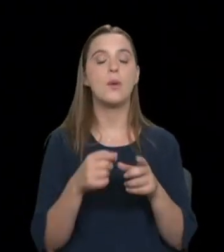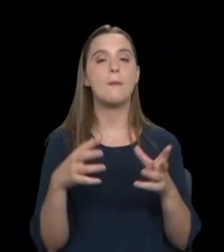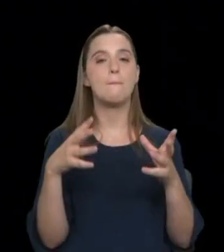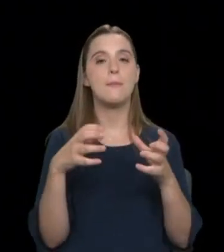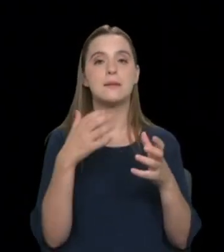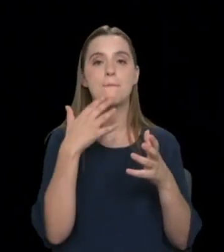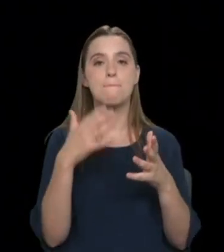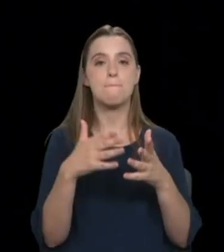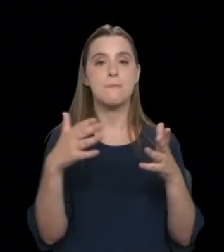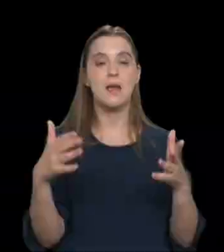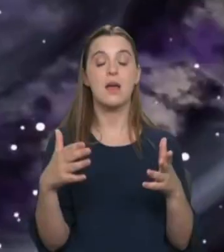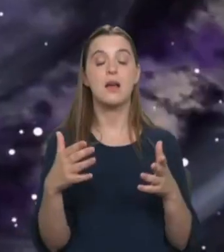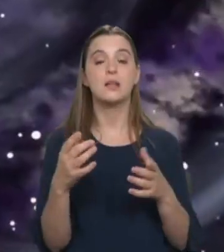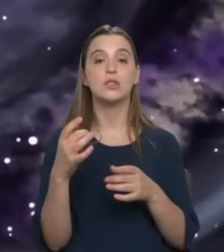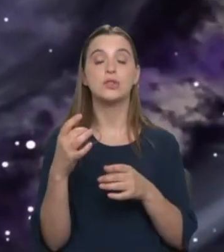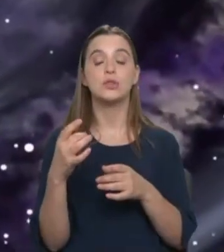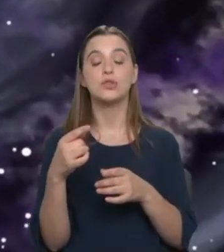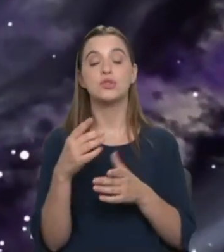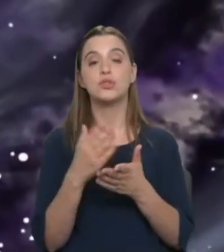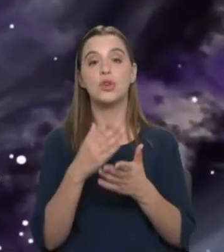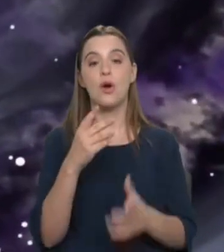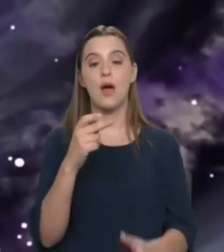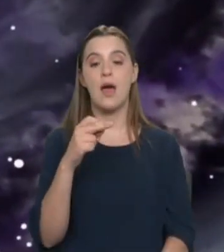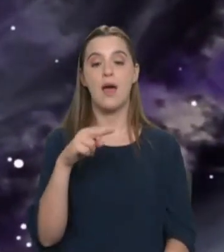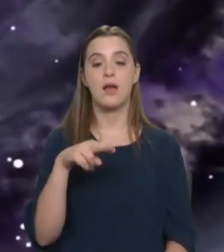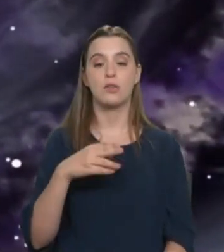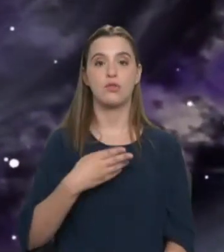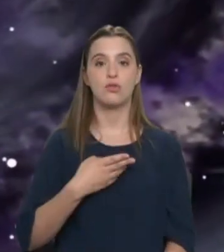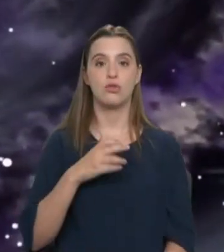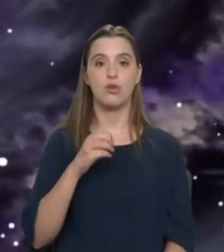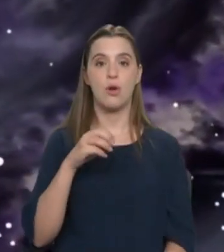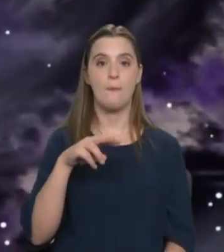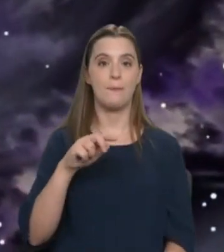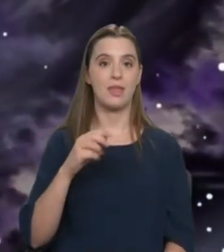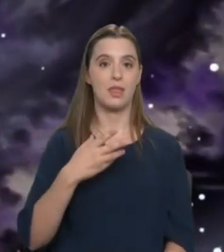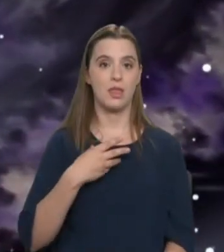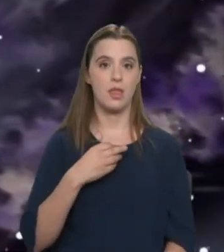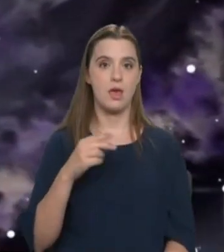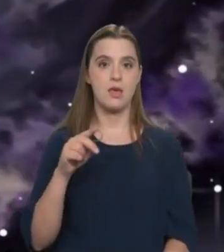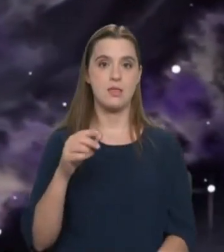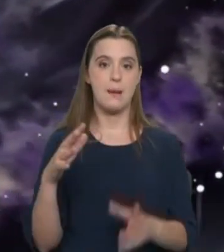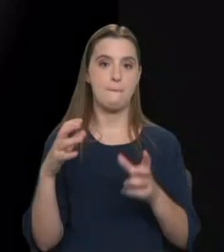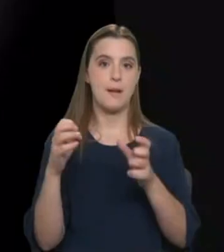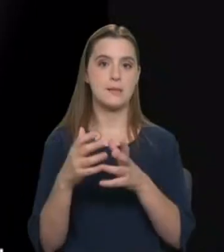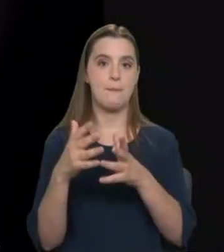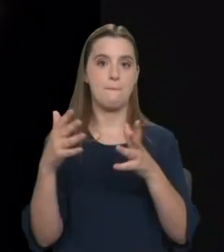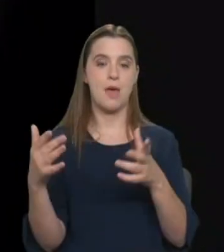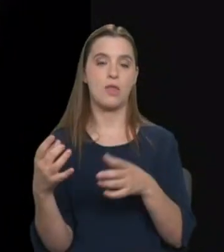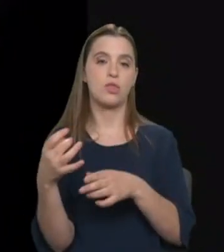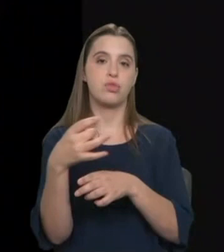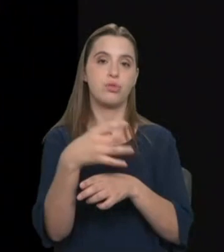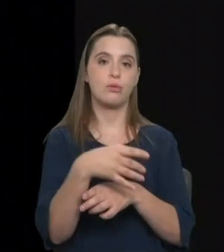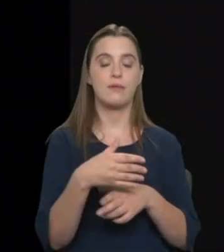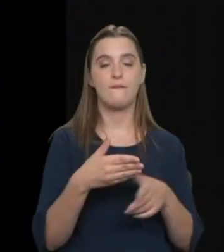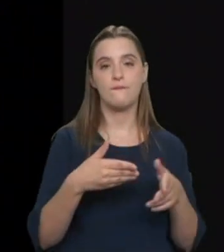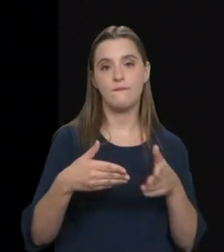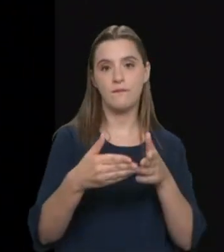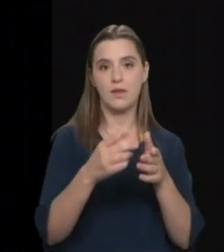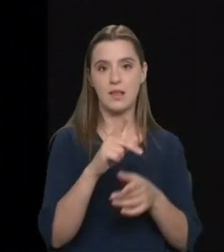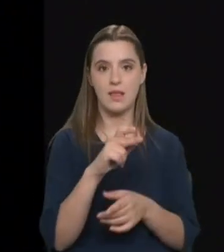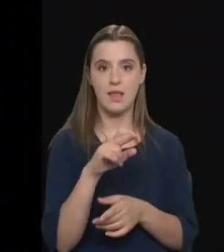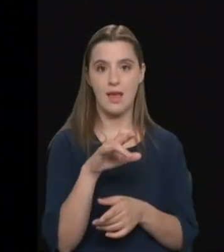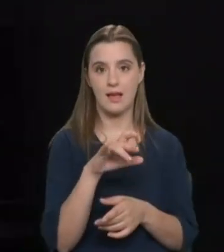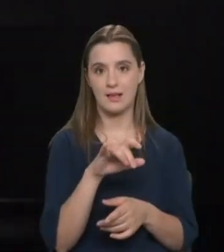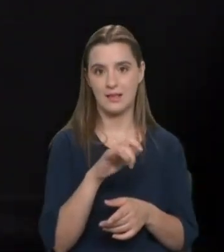Andrómeda tem mais massa do que a Via Láctea. E, portanto, é uma boa notícia para os astrónomos por termos encontrado, então, estas primeiras